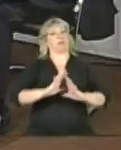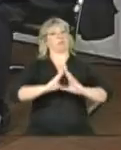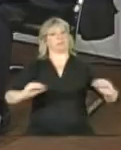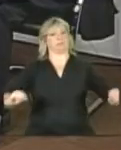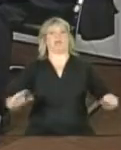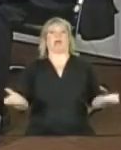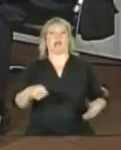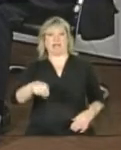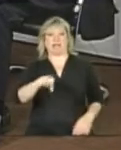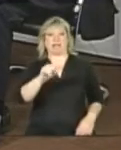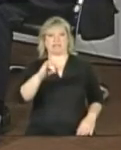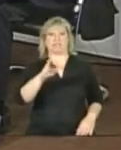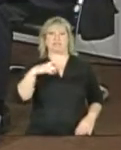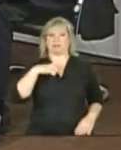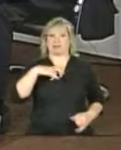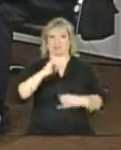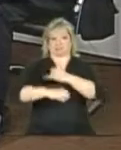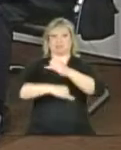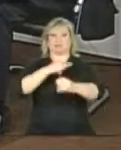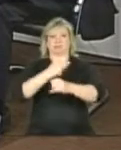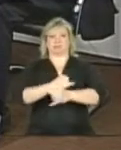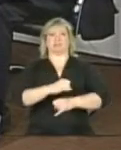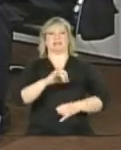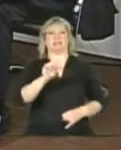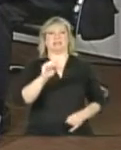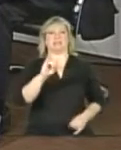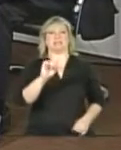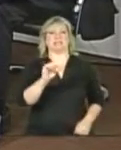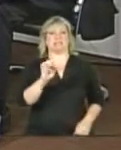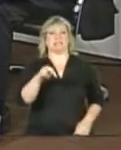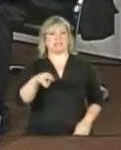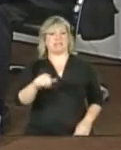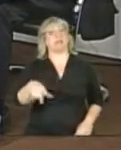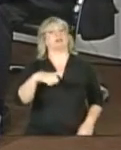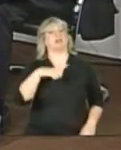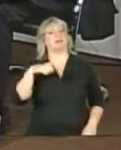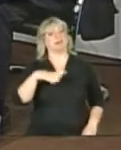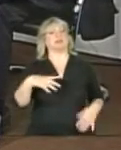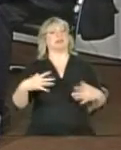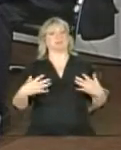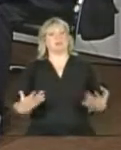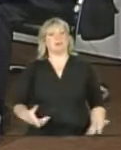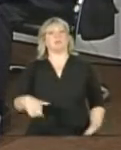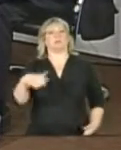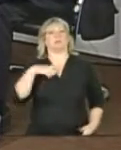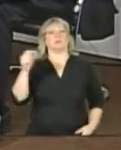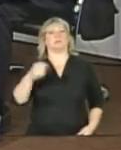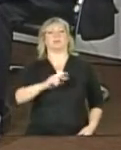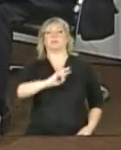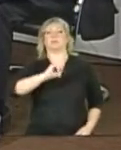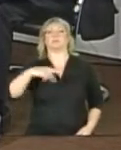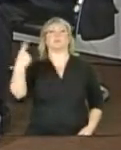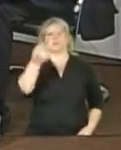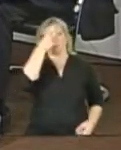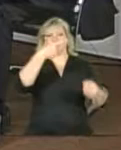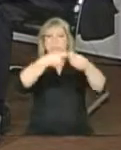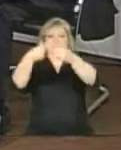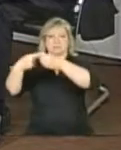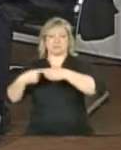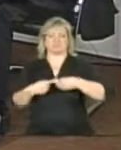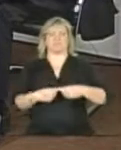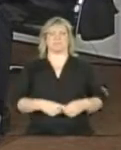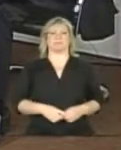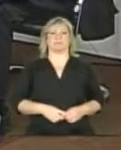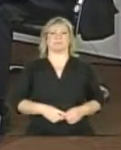sistema que funciona online tem funcionado bem pelo retorno que nós estamos tendo dos Municípios brasileiros nesse período de dificuldade